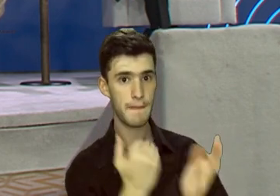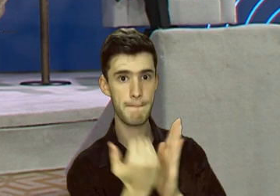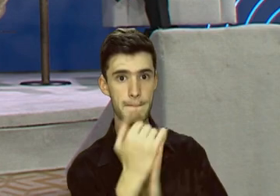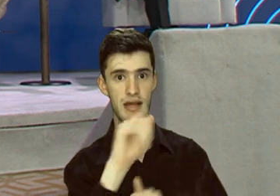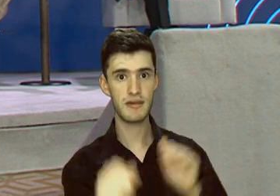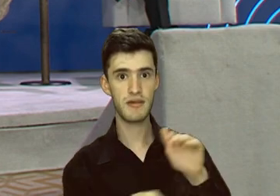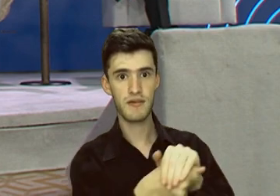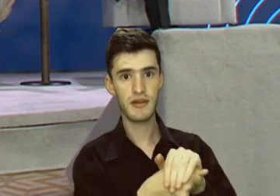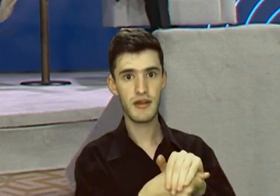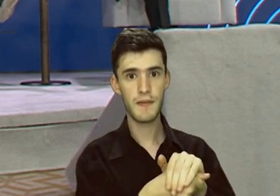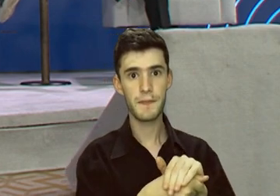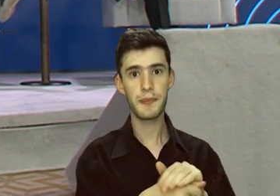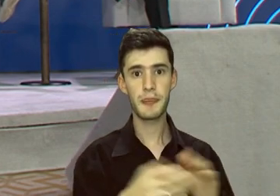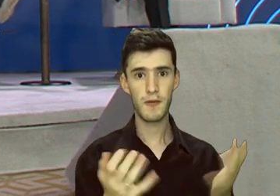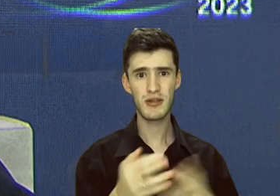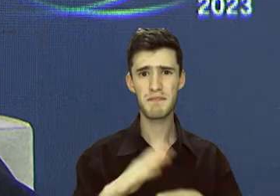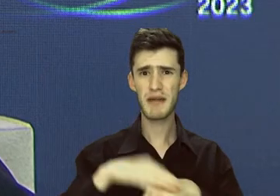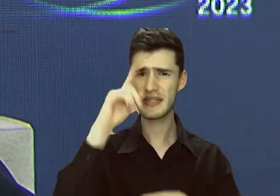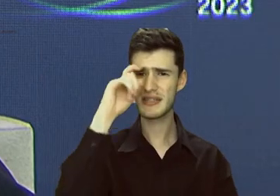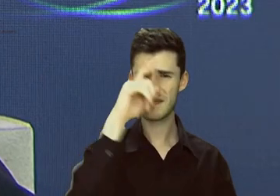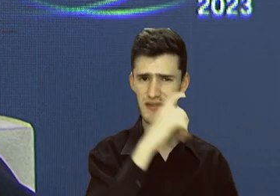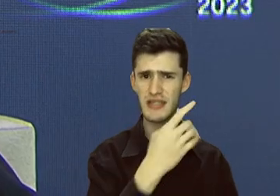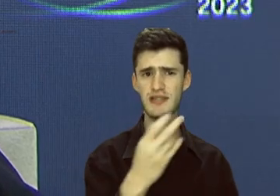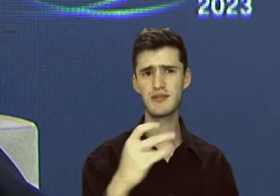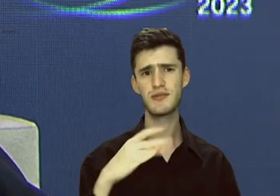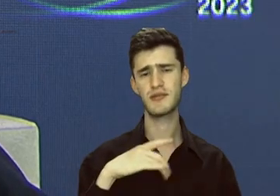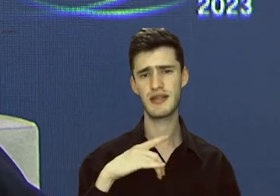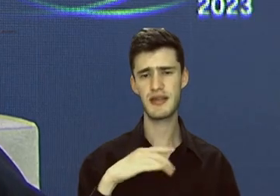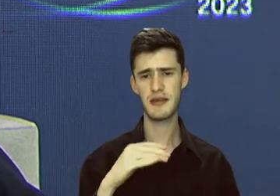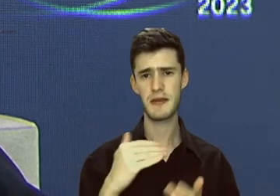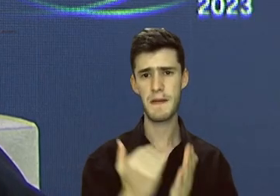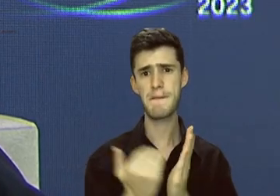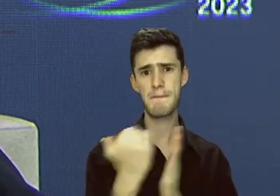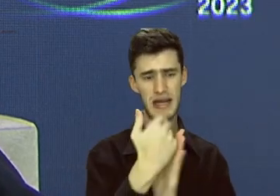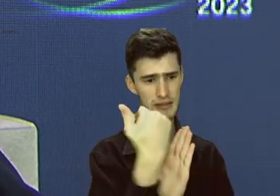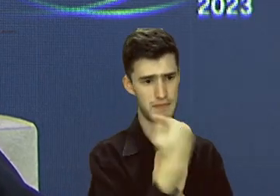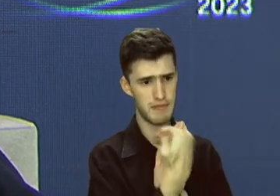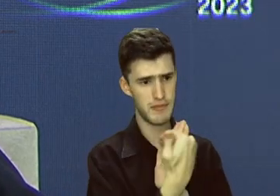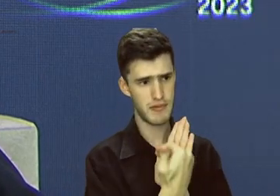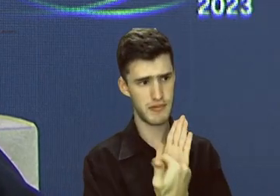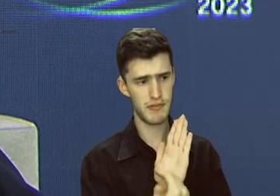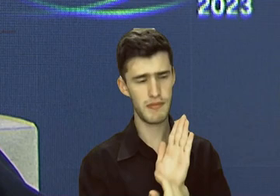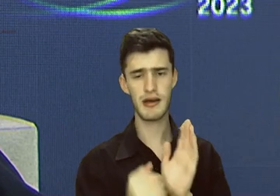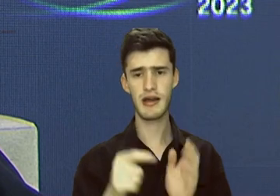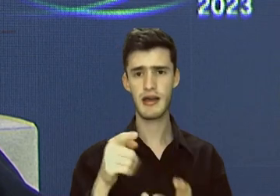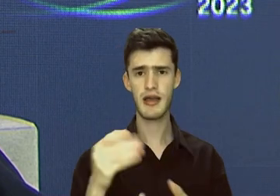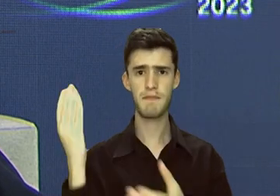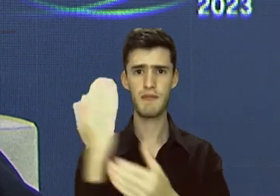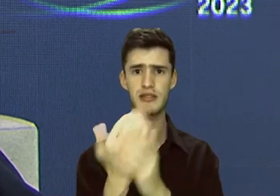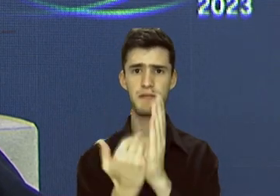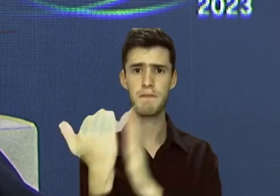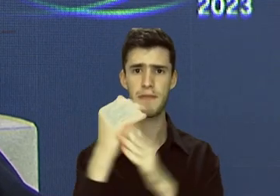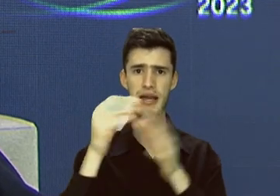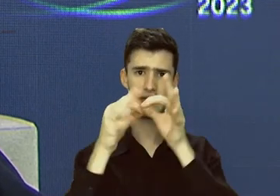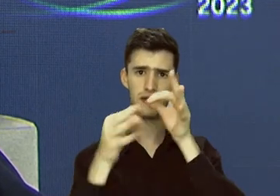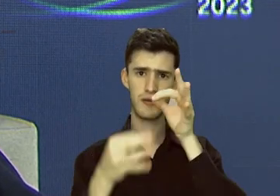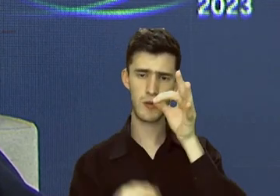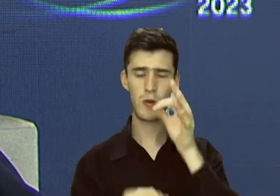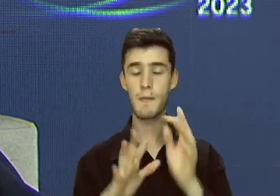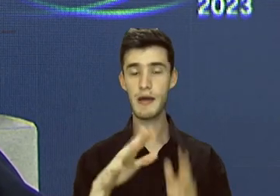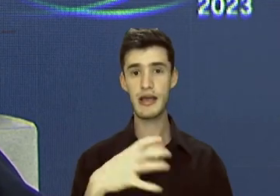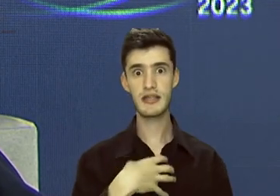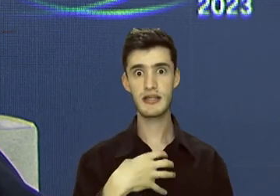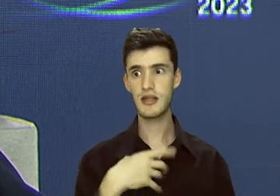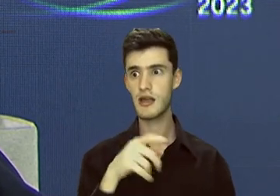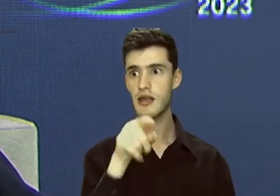mais duro os Fundos estão mais dirigentes estão mais os processos estão mais longos né mas a gente sente também que o interesse aumentou os